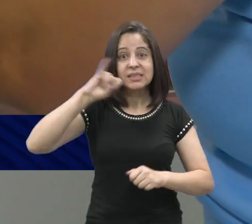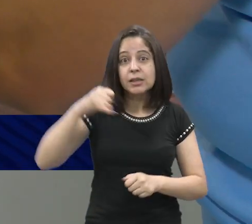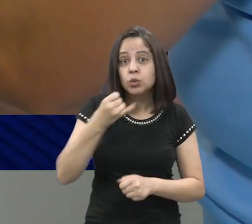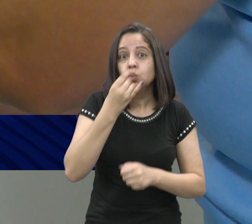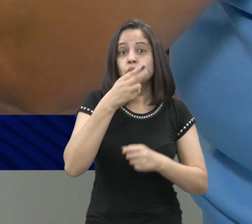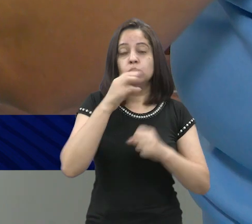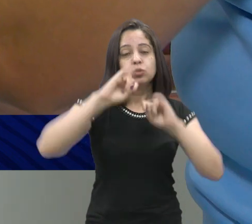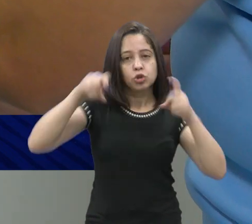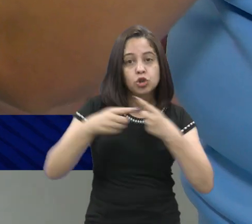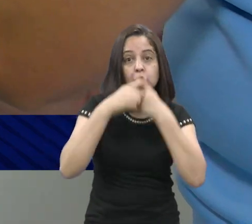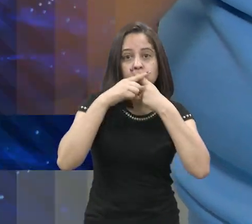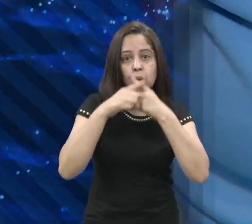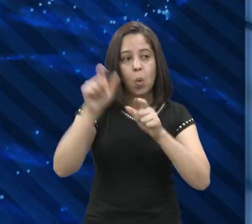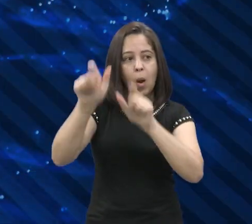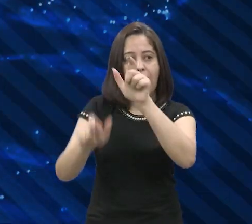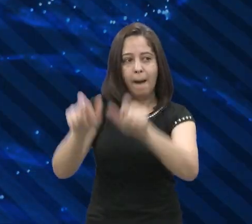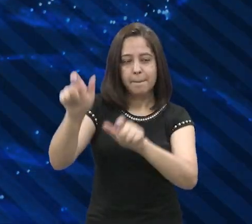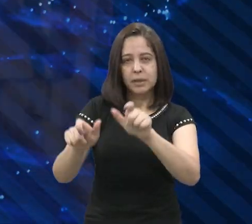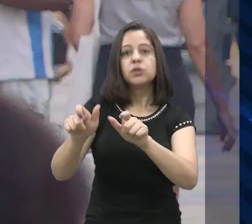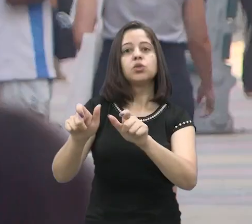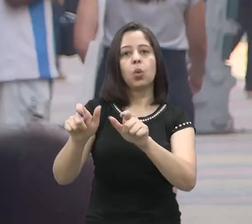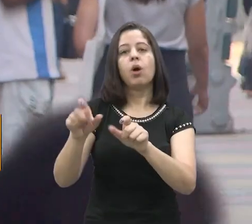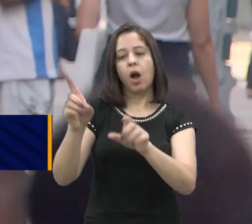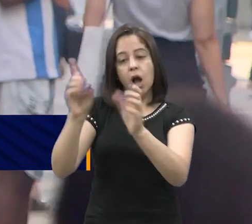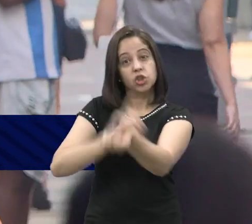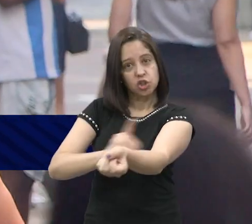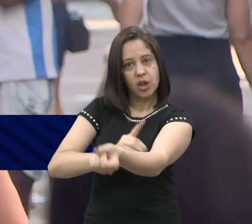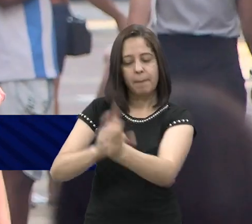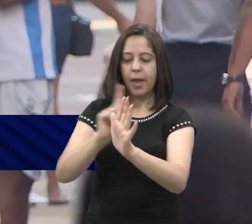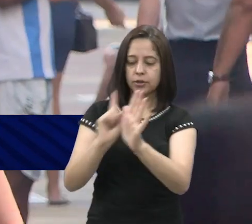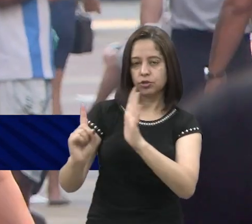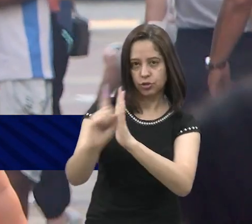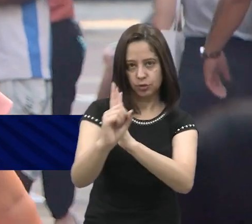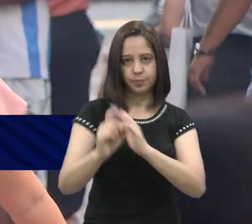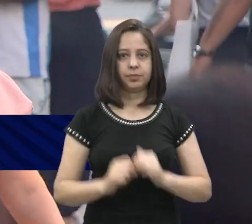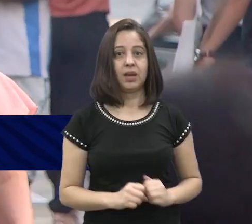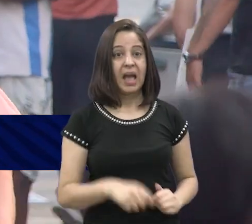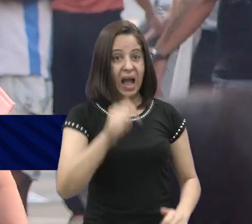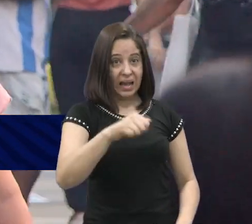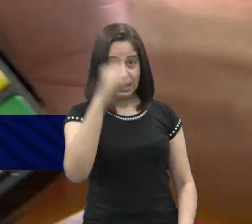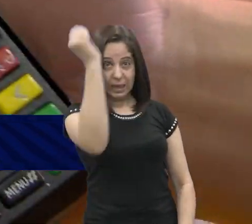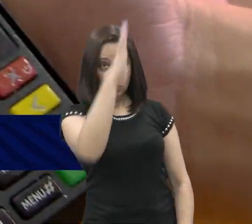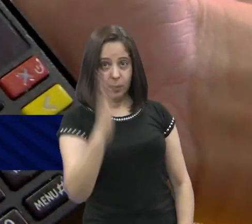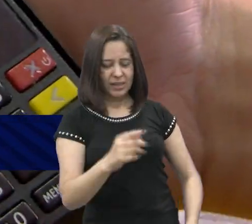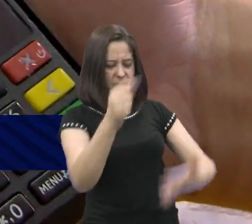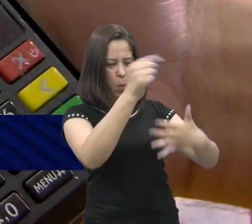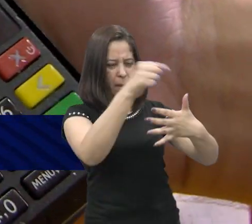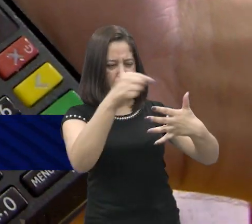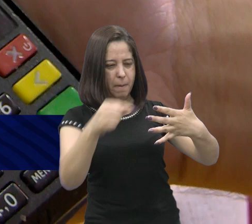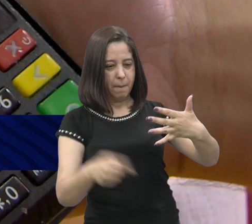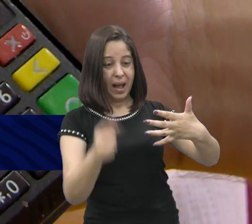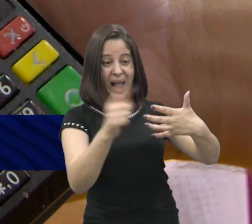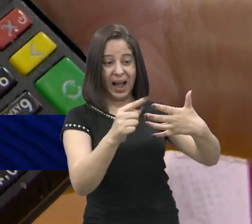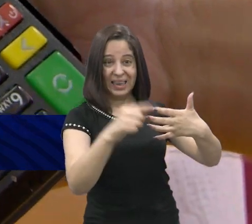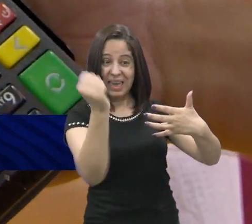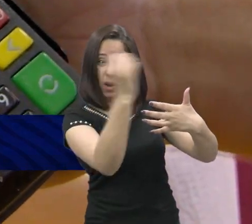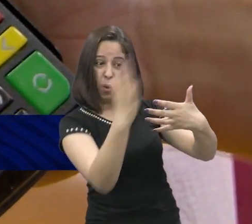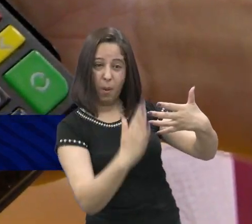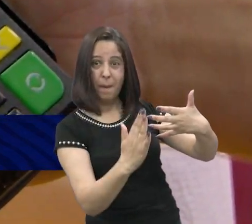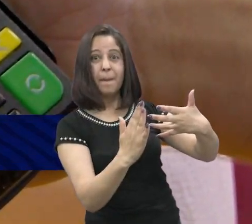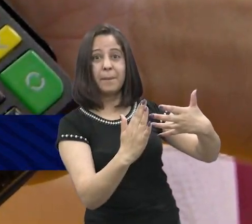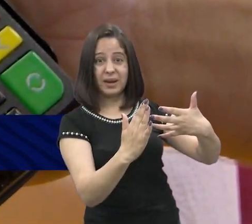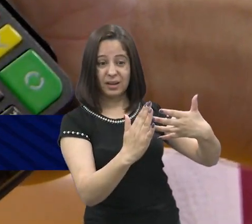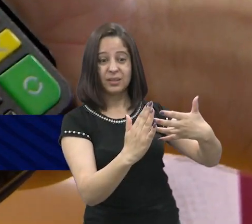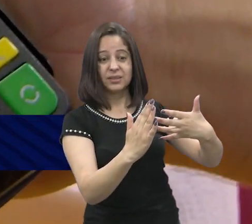para pessoas que têm diabetes. E ainda, Brasil é o segundo país do mundo que mais teve dados de cartões